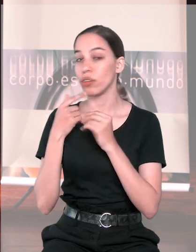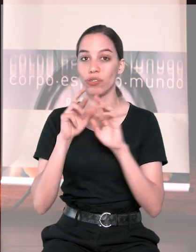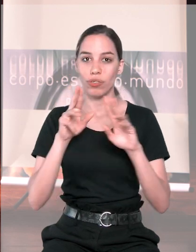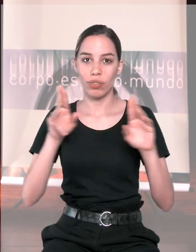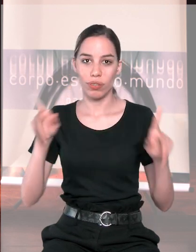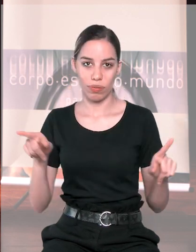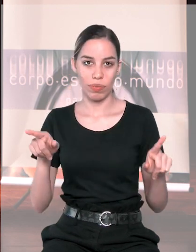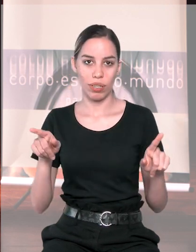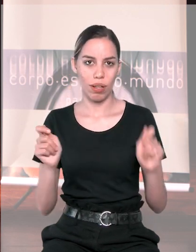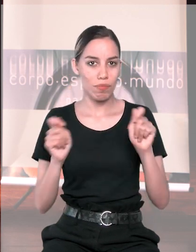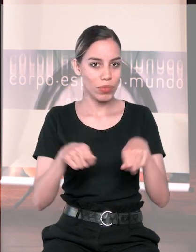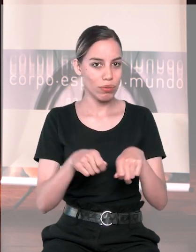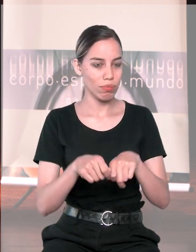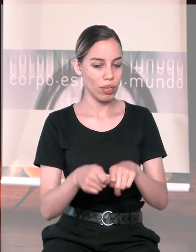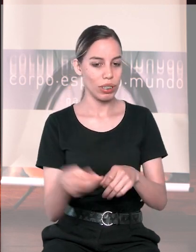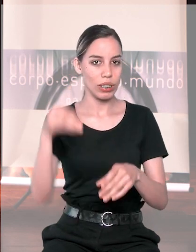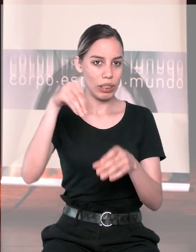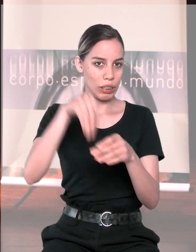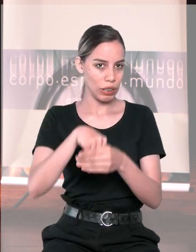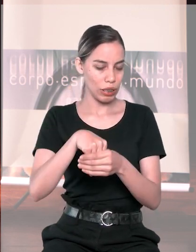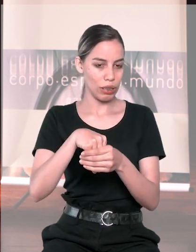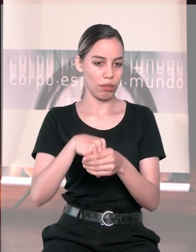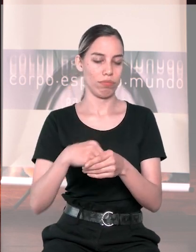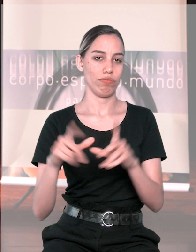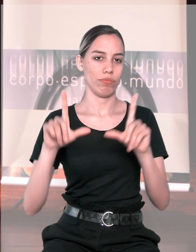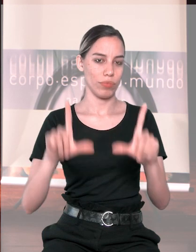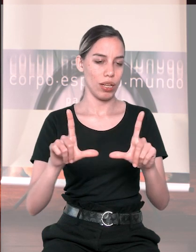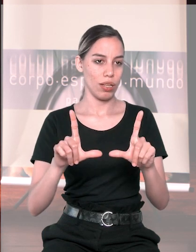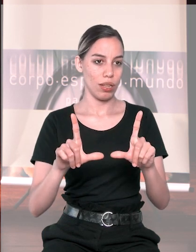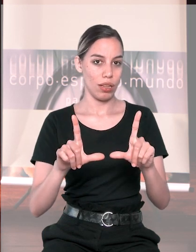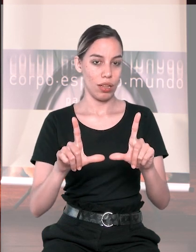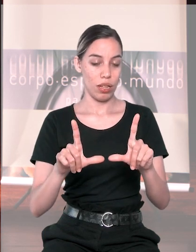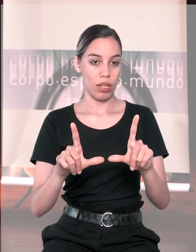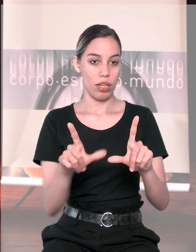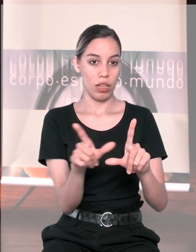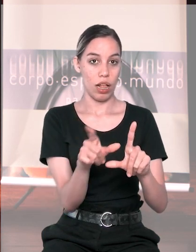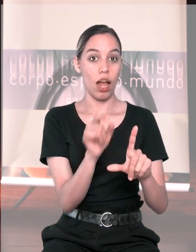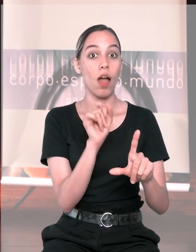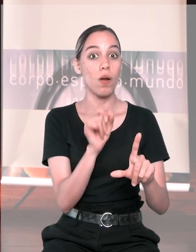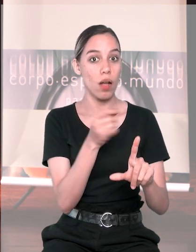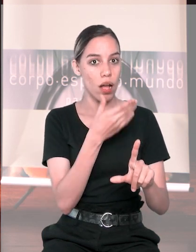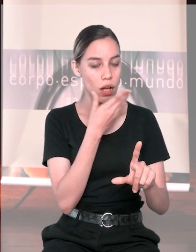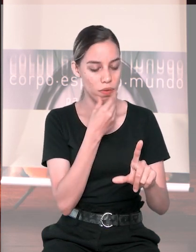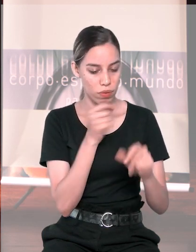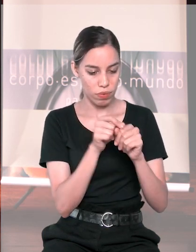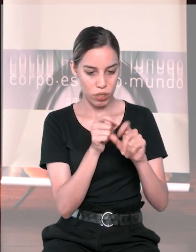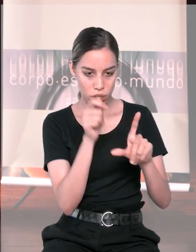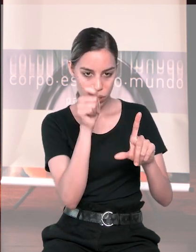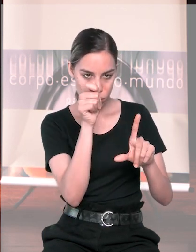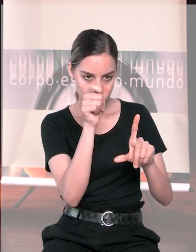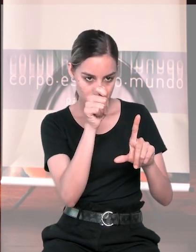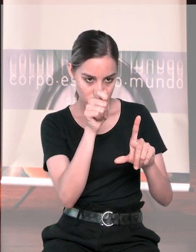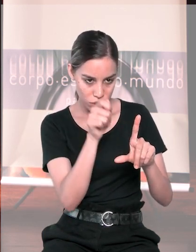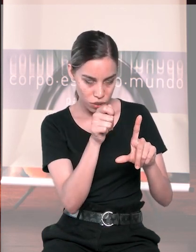se sobrepondo como possibilidade dentro do papel. Depois ele vinha com um estilete e